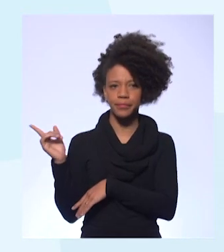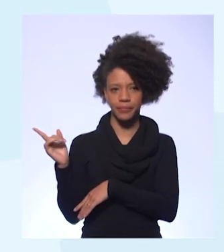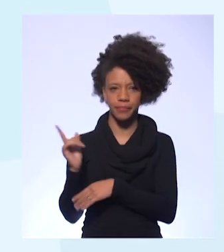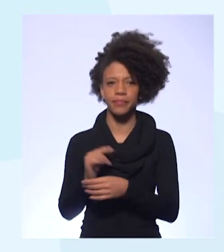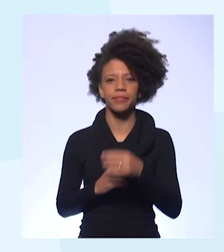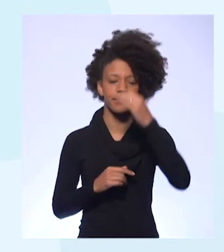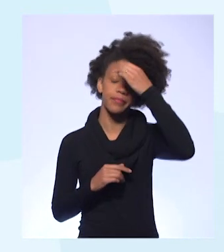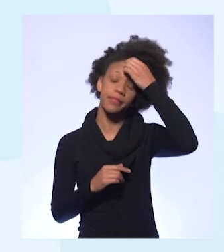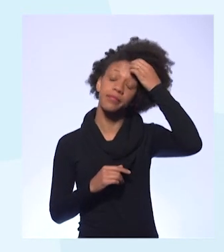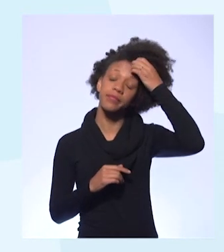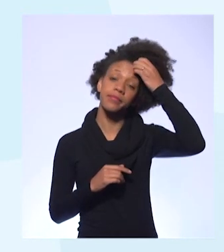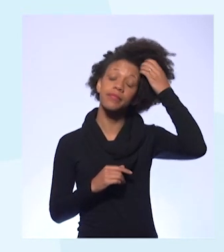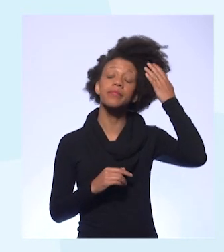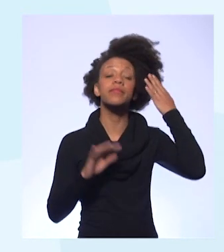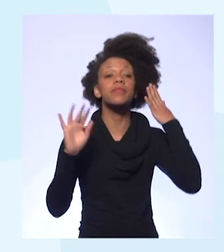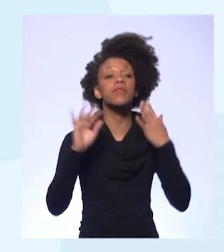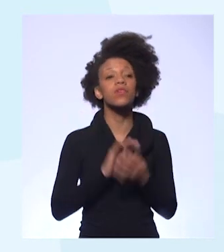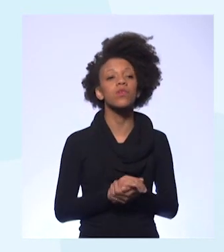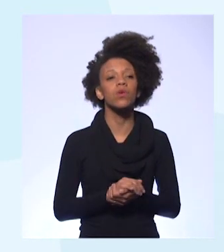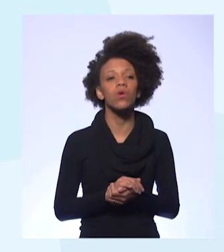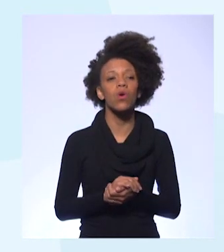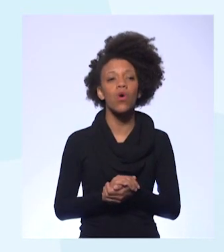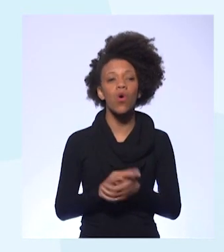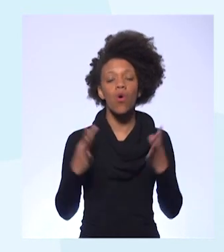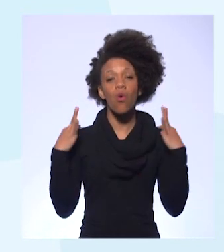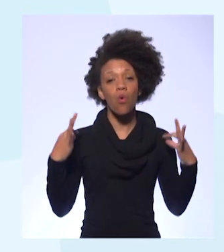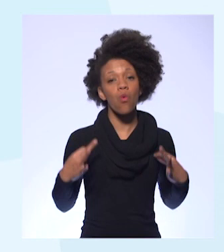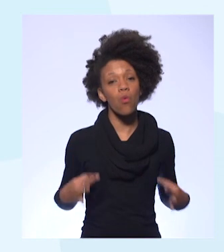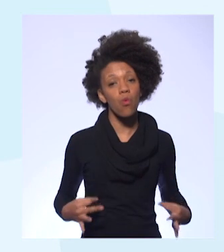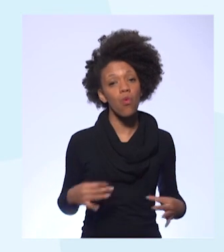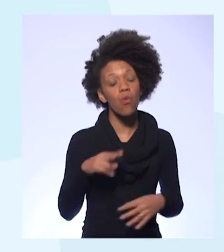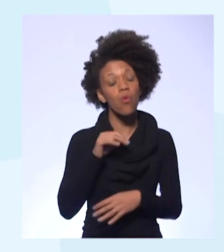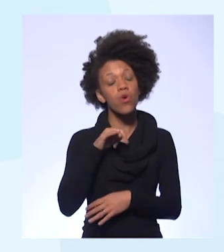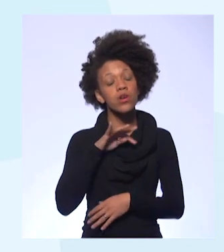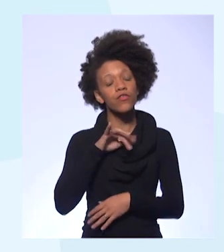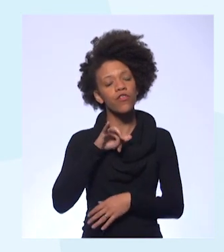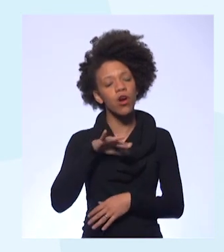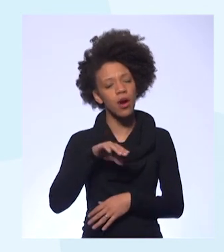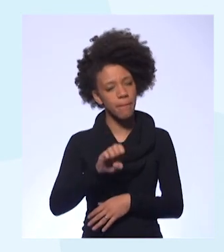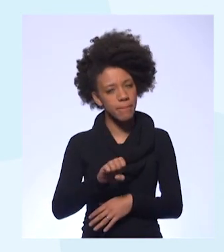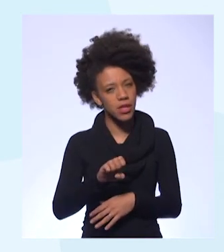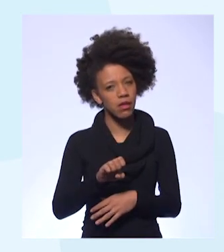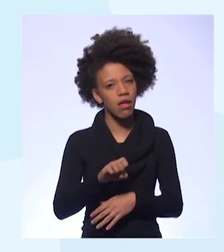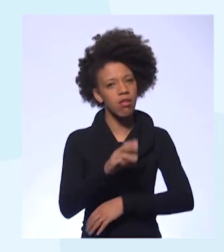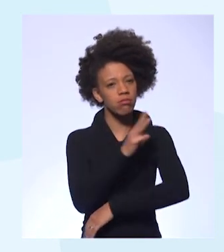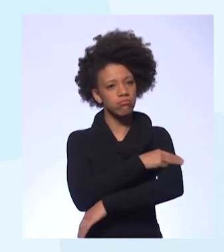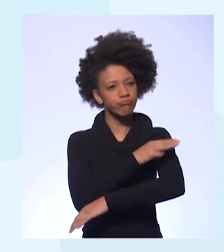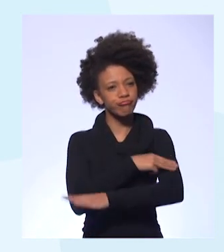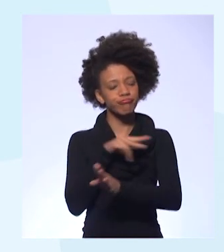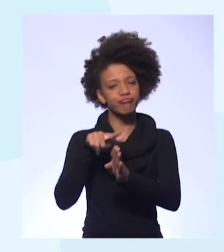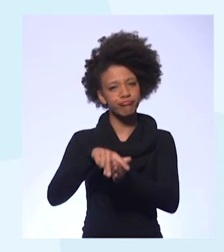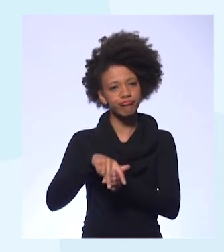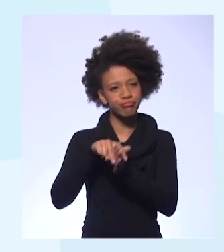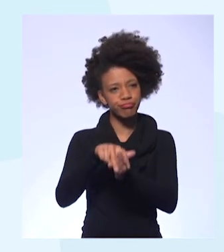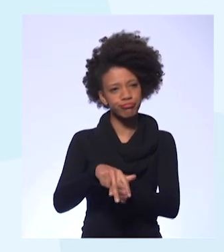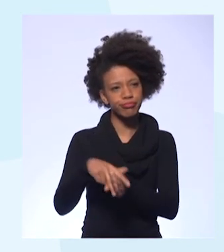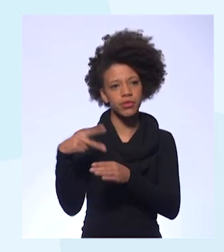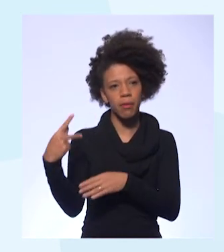vocês na tela olha só uniformes da cavalaria e da infantaria do exército paraguaio